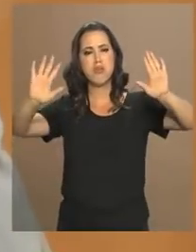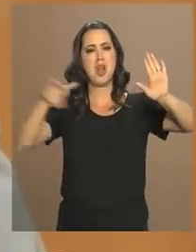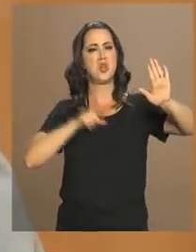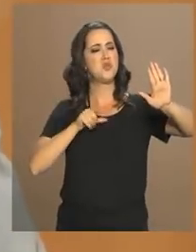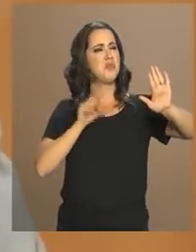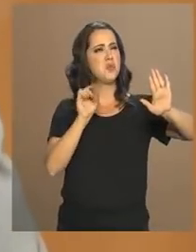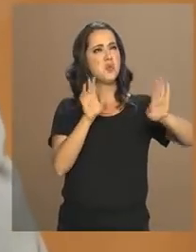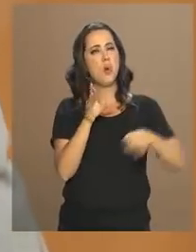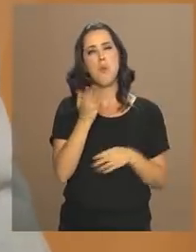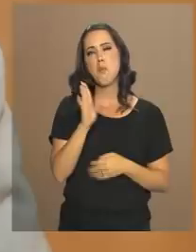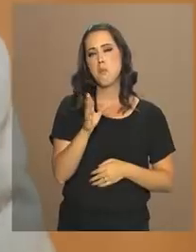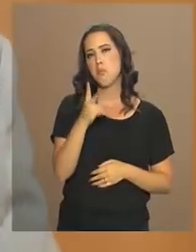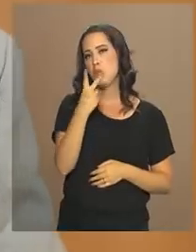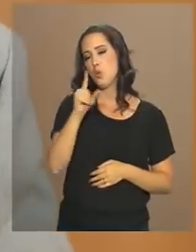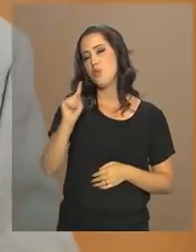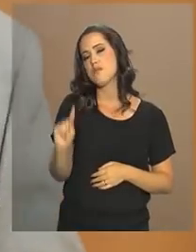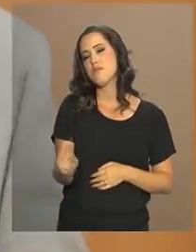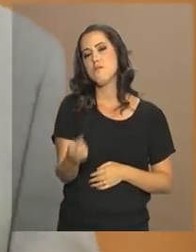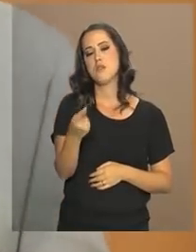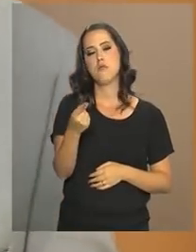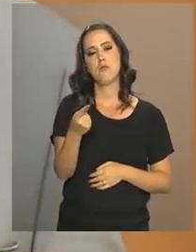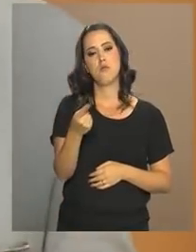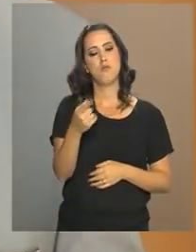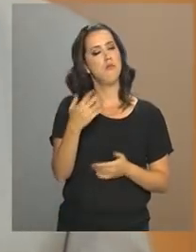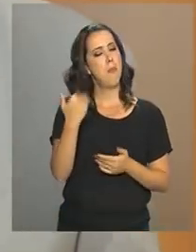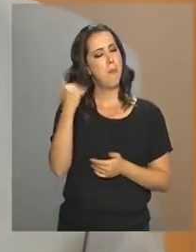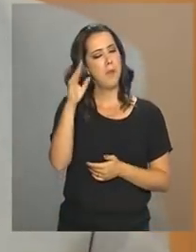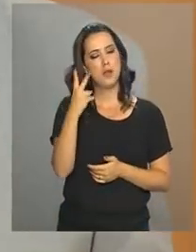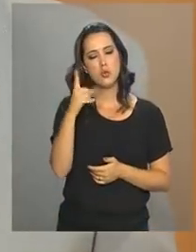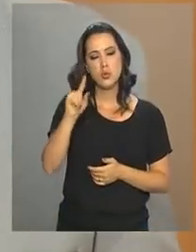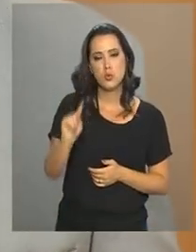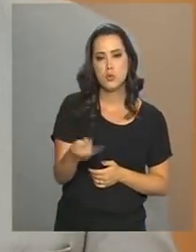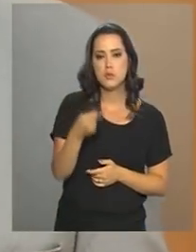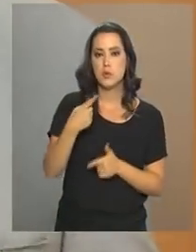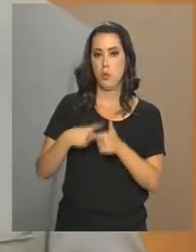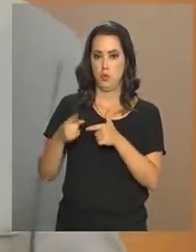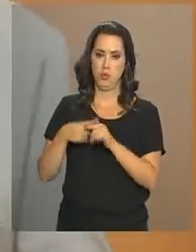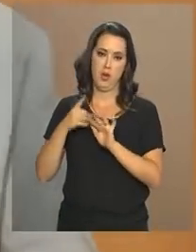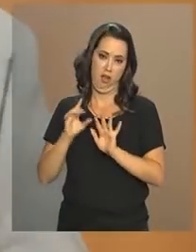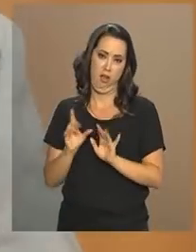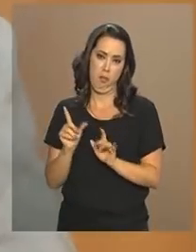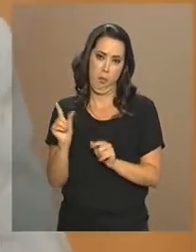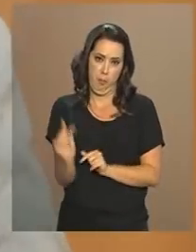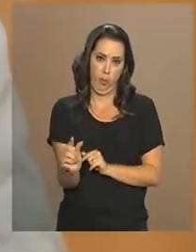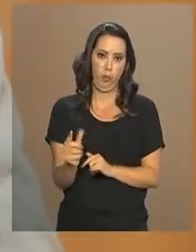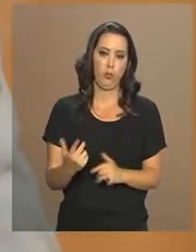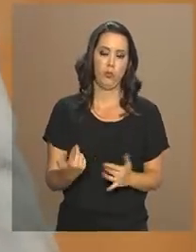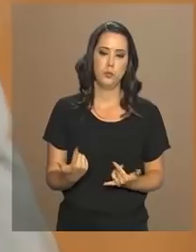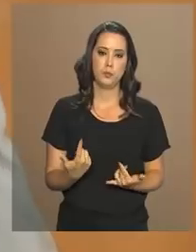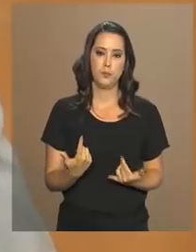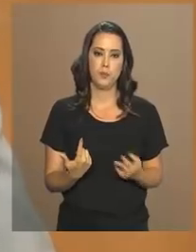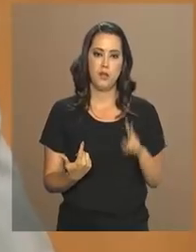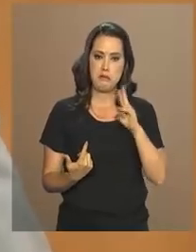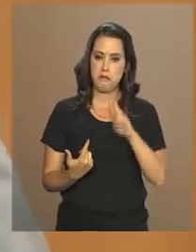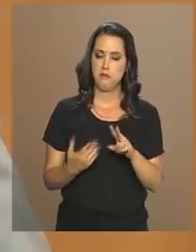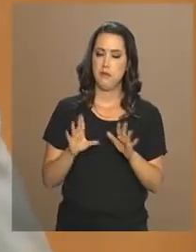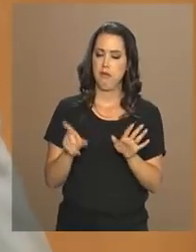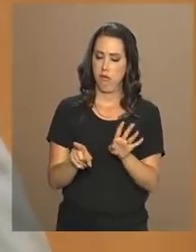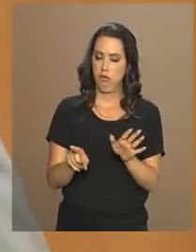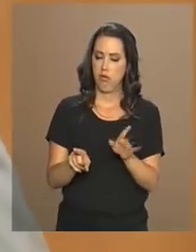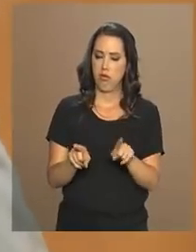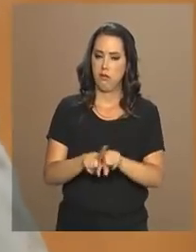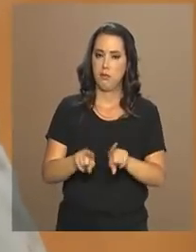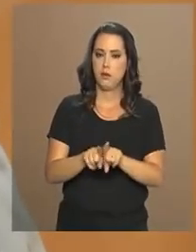tivemos aproximadamente 2.500 ocorrências. Sob o ponto de vista das